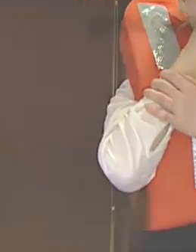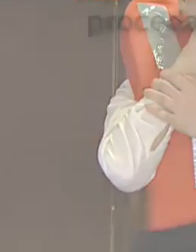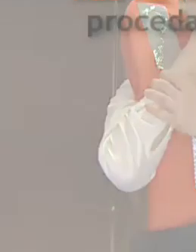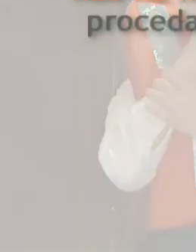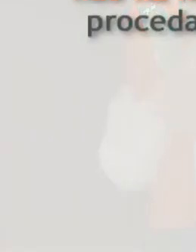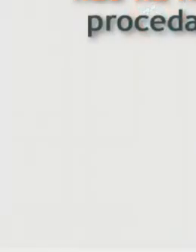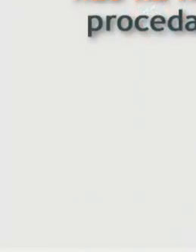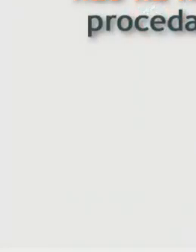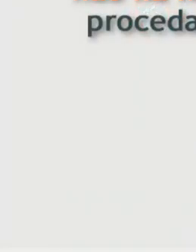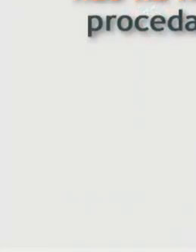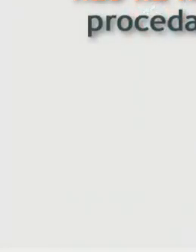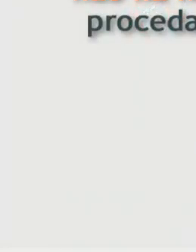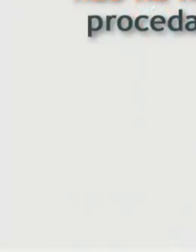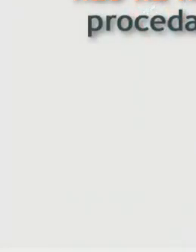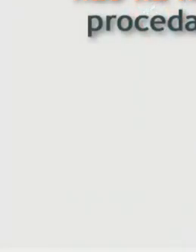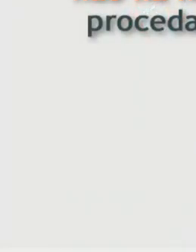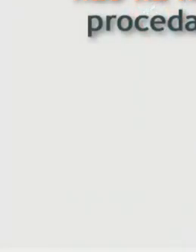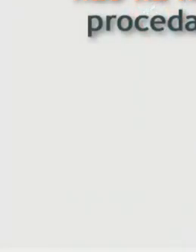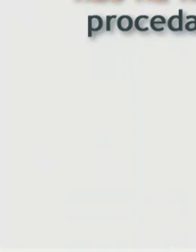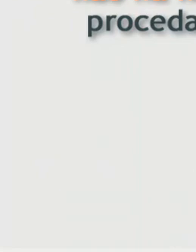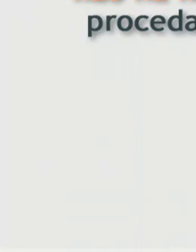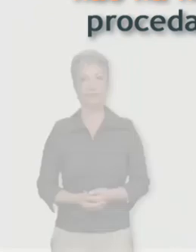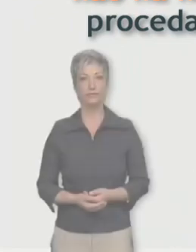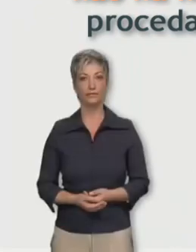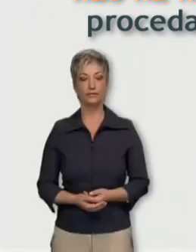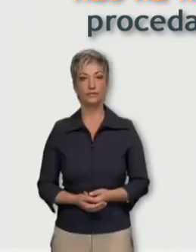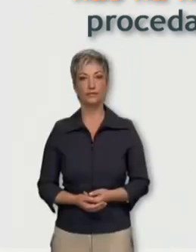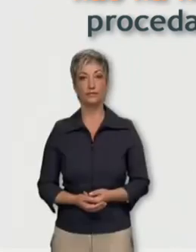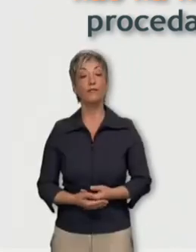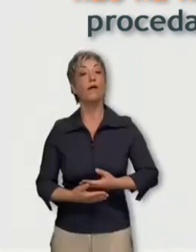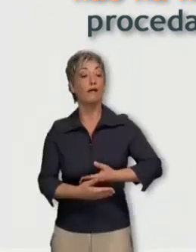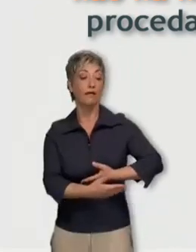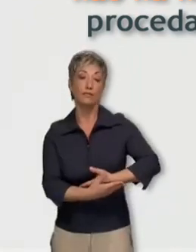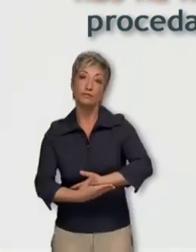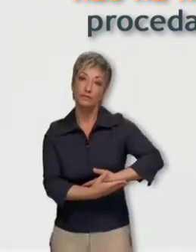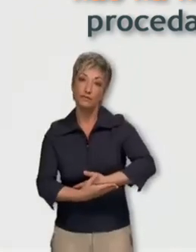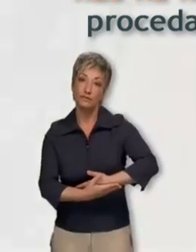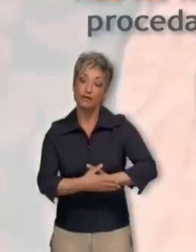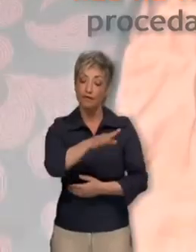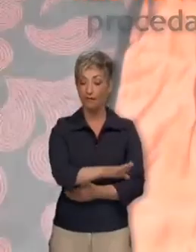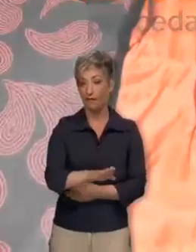salva-vidas. Veja com atenção se não há nada na água e entre sem saltar.